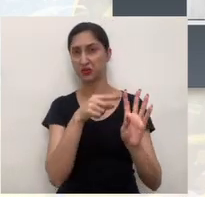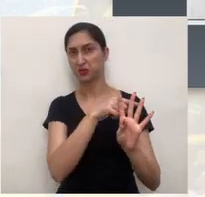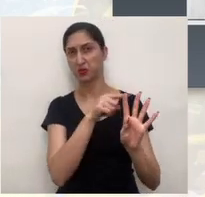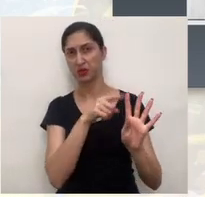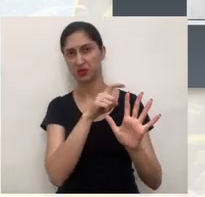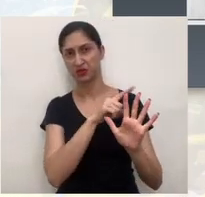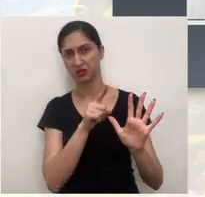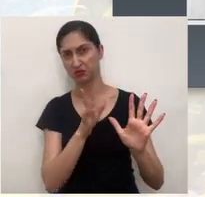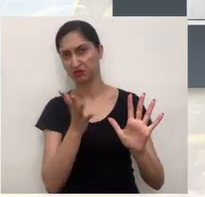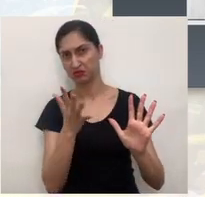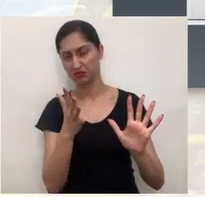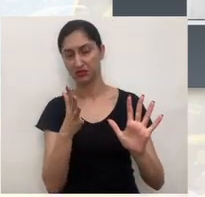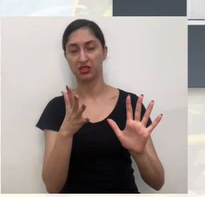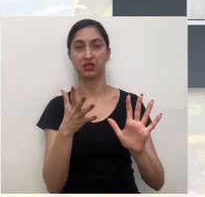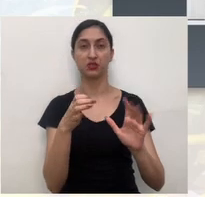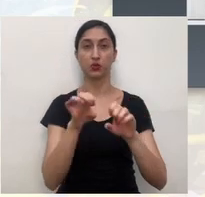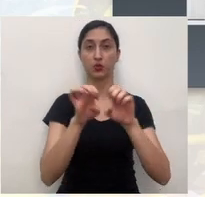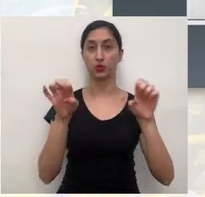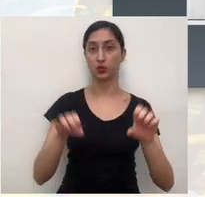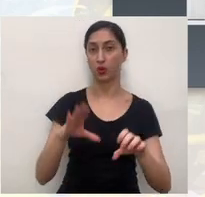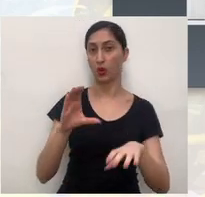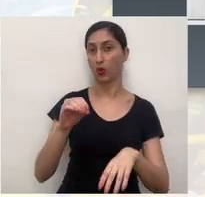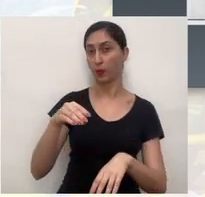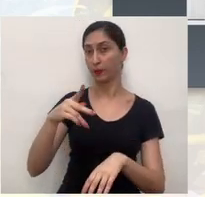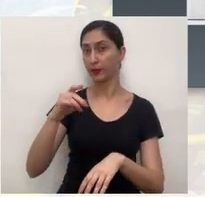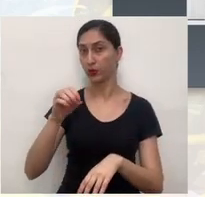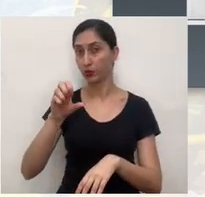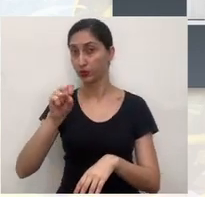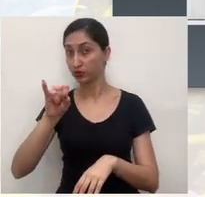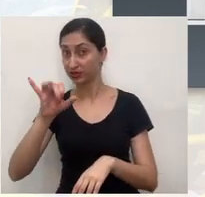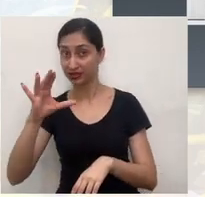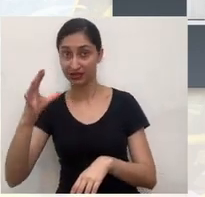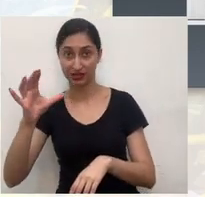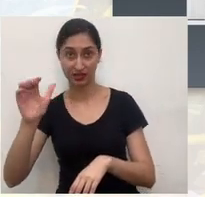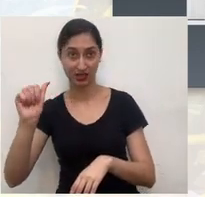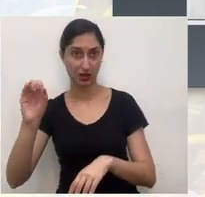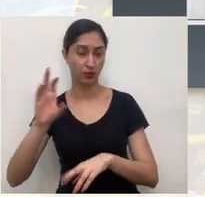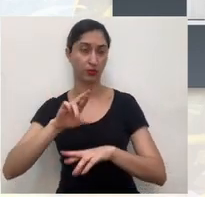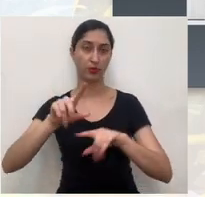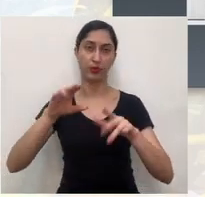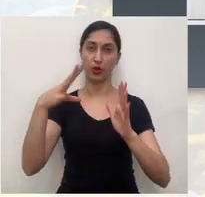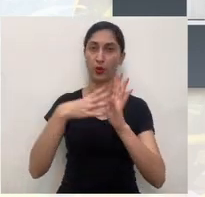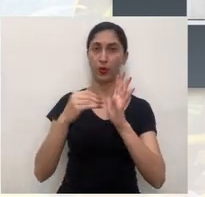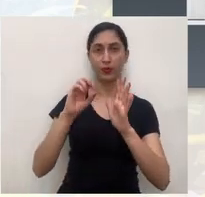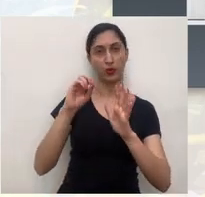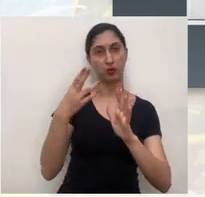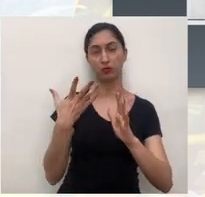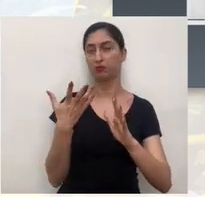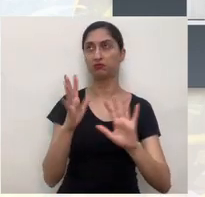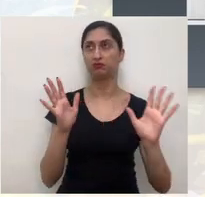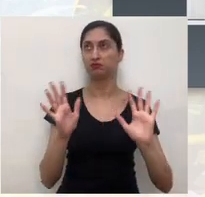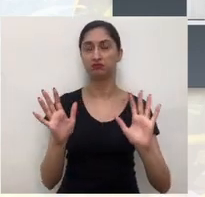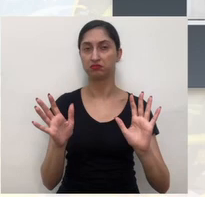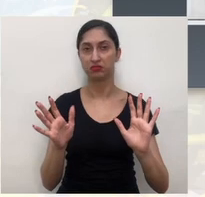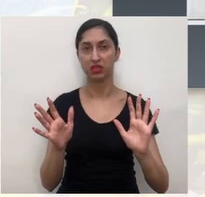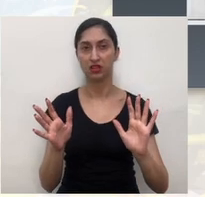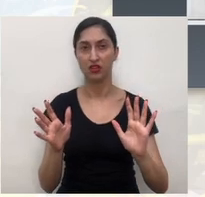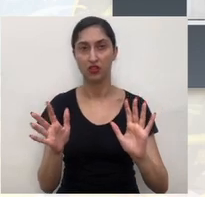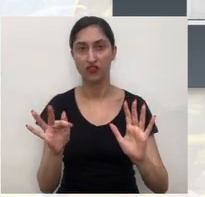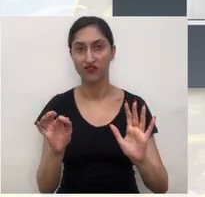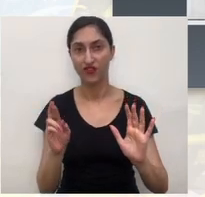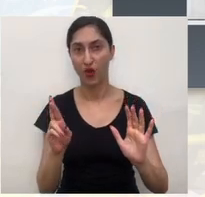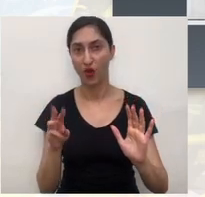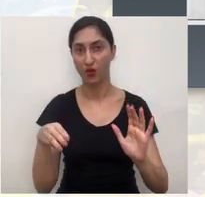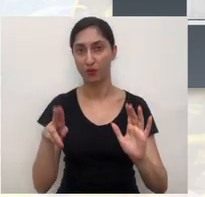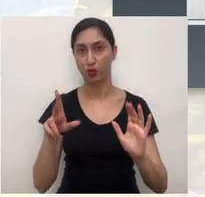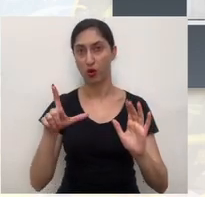estruturas básicas de composição, e eu não estou dizendo que isso é uma cópia, ou um modelo, ou uma fórmula, porque ele mesmo